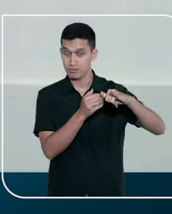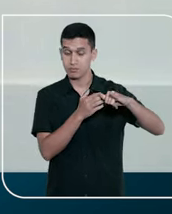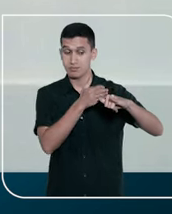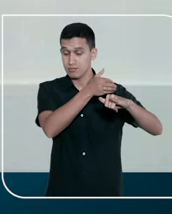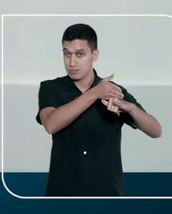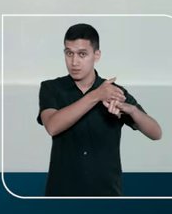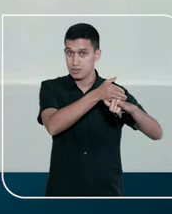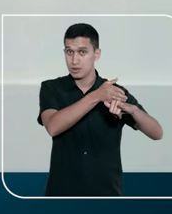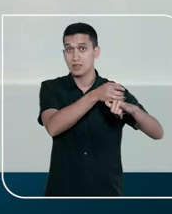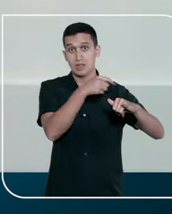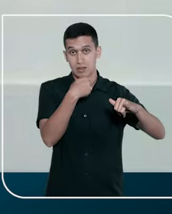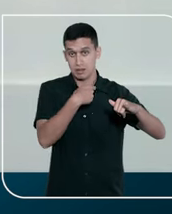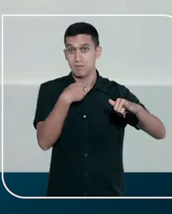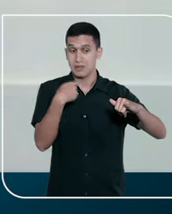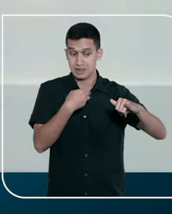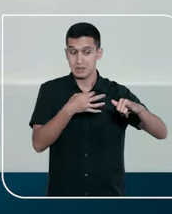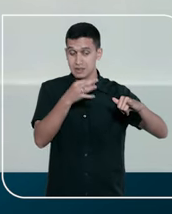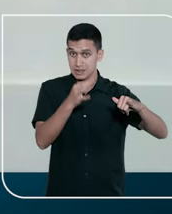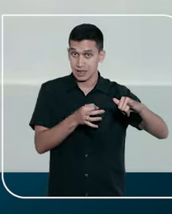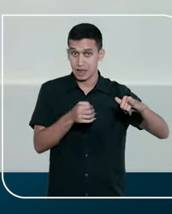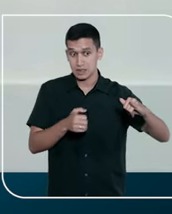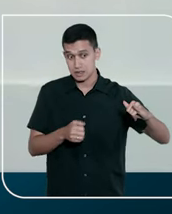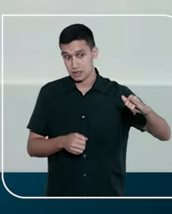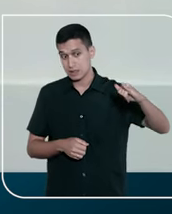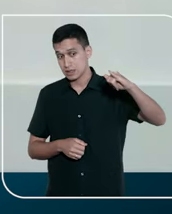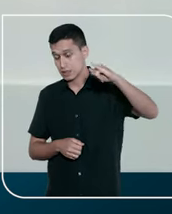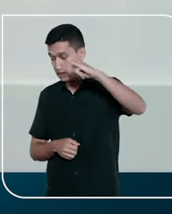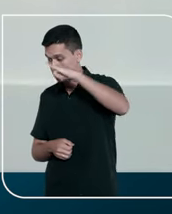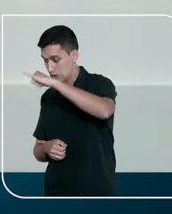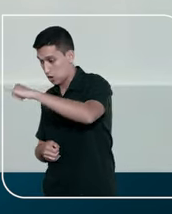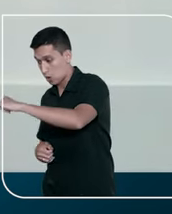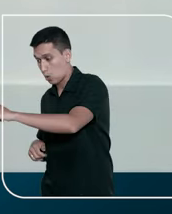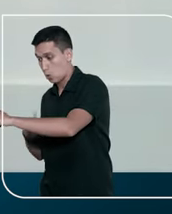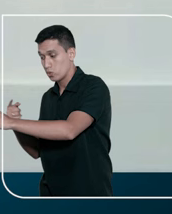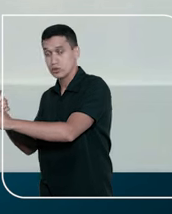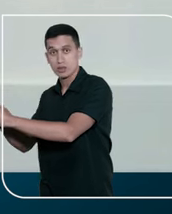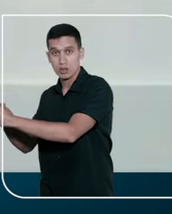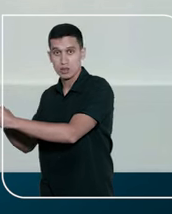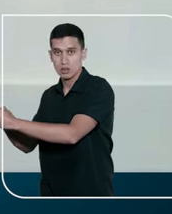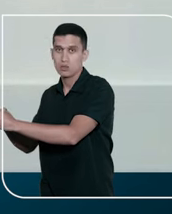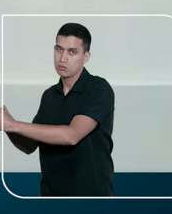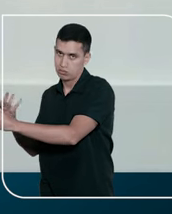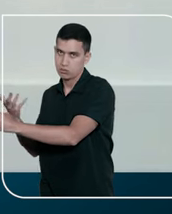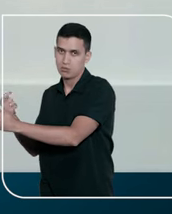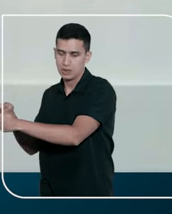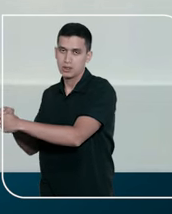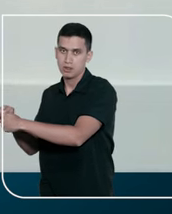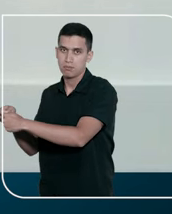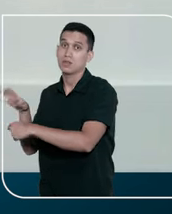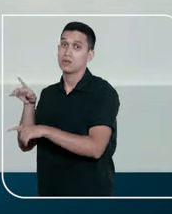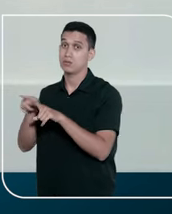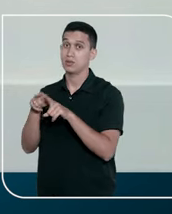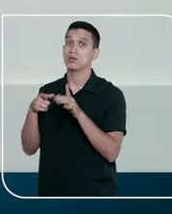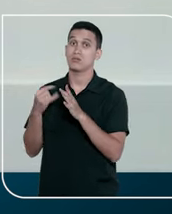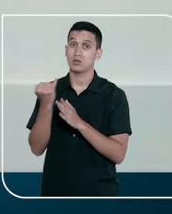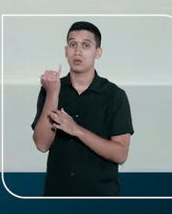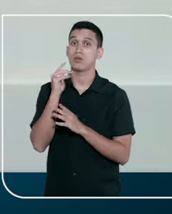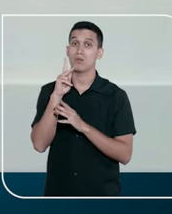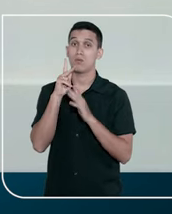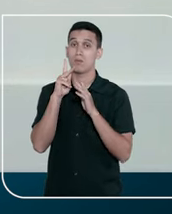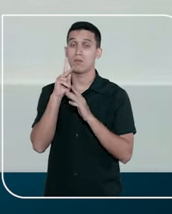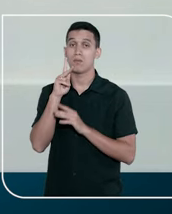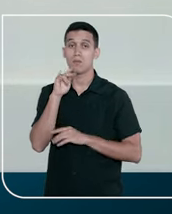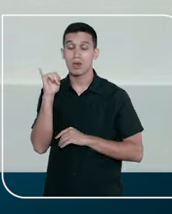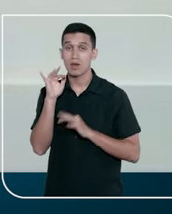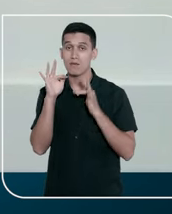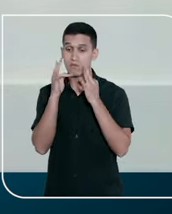fazer o transporte de uma cidade a outra. É importante que os pais, na medida do possível, tenham cuidado